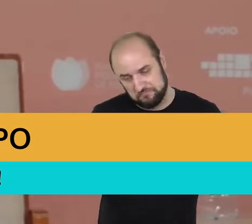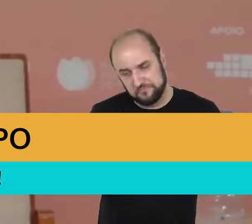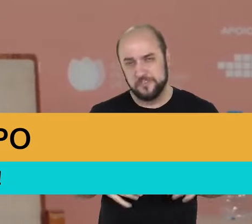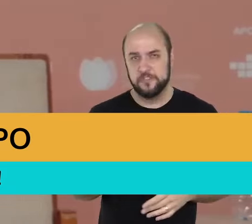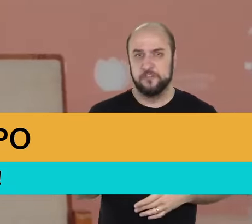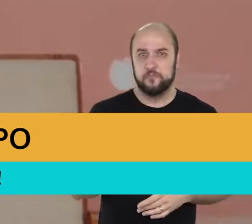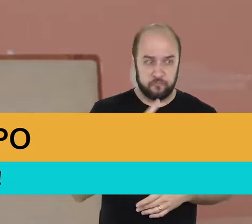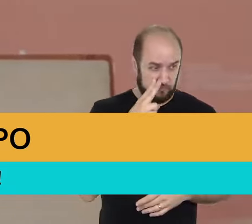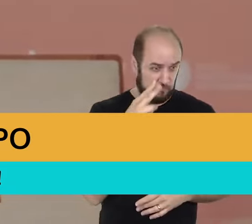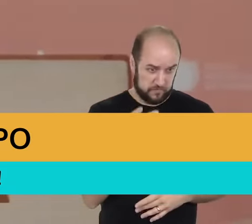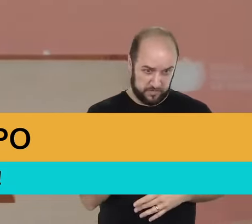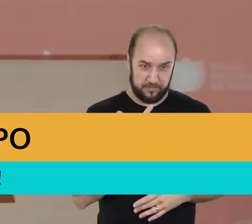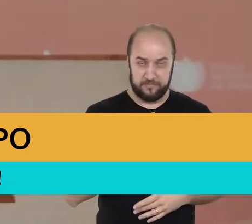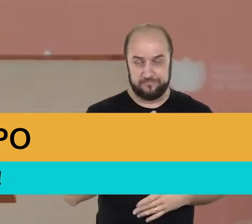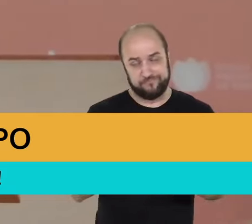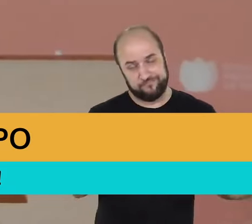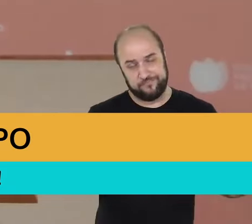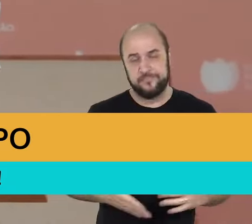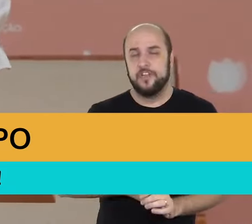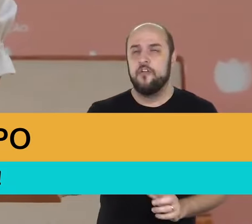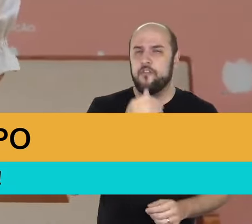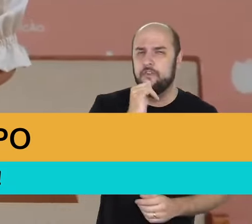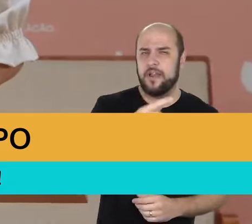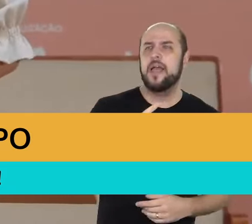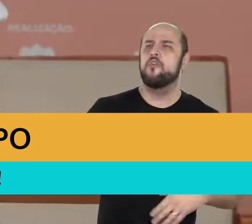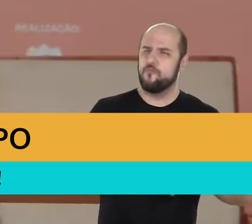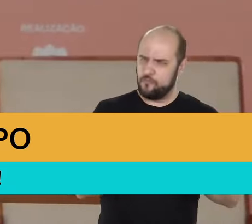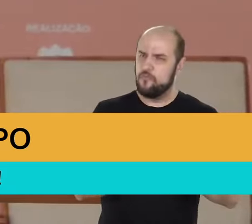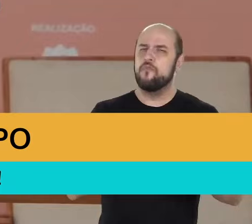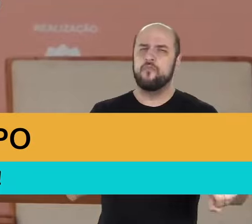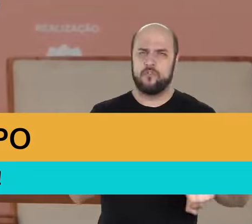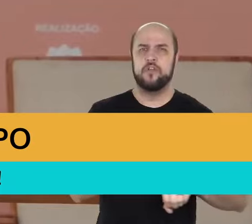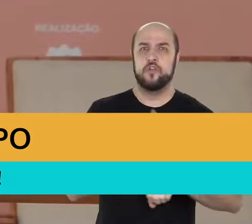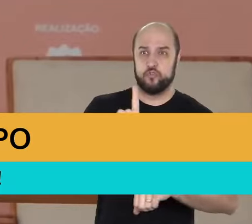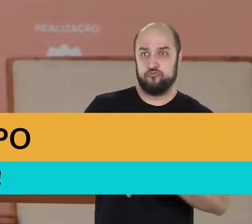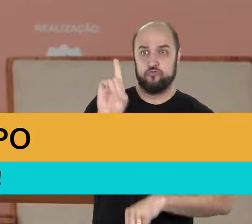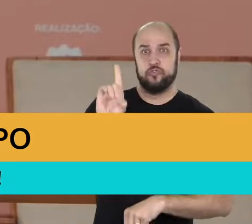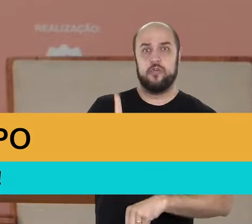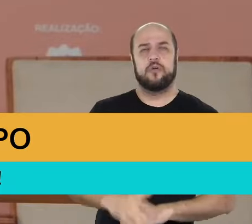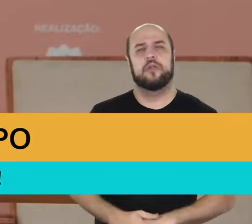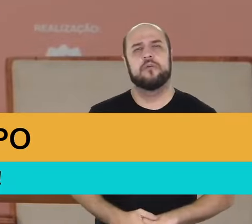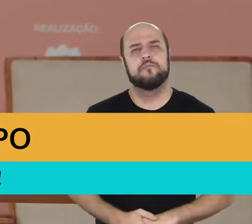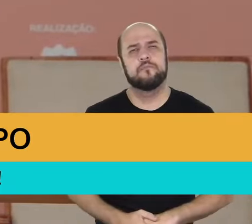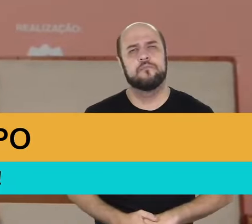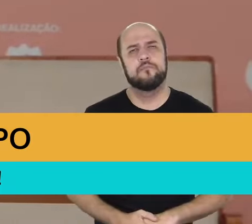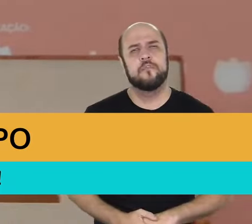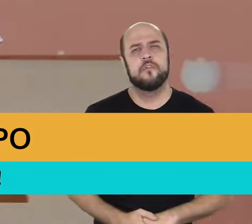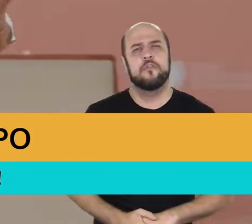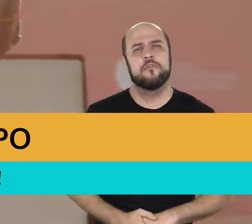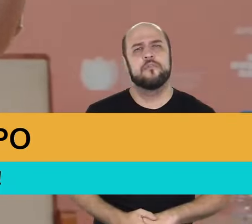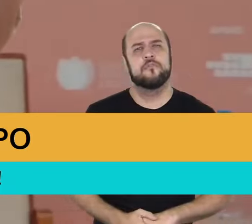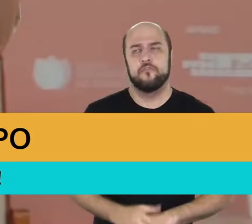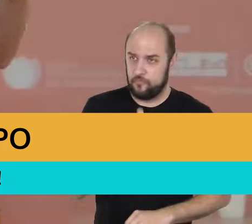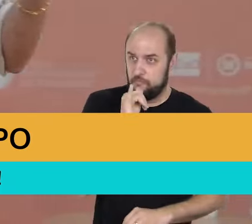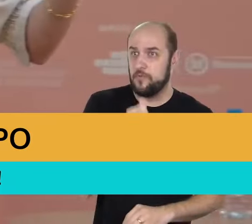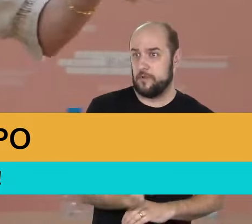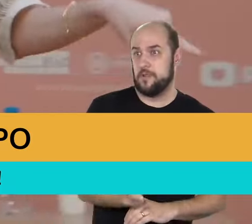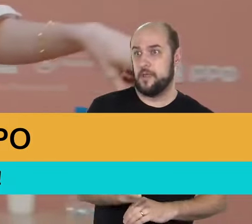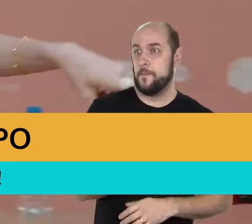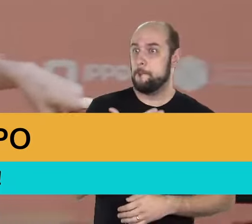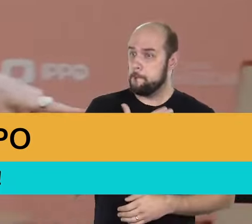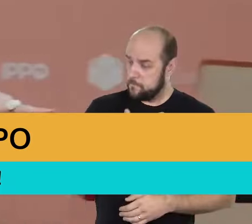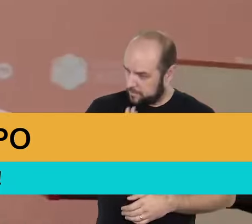me via, né? Dizendo que eu ia me formar, que eu ia ser uma doutora. Dizendo que, através